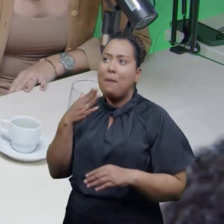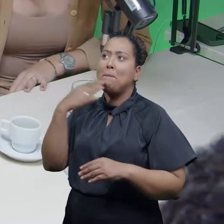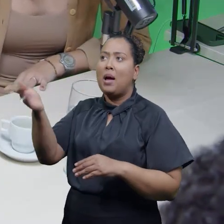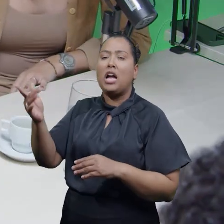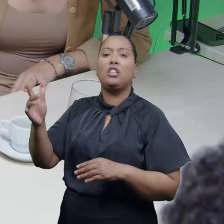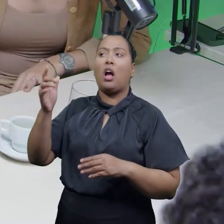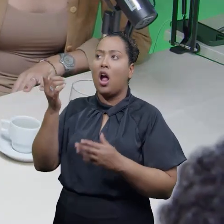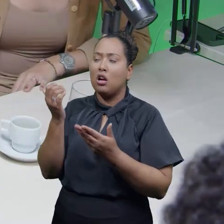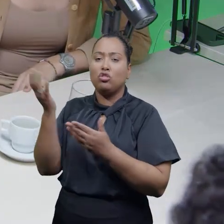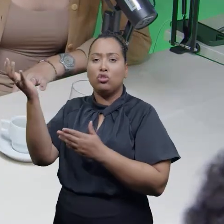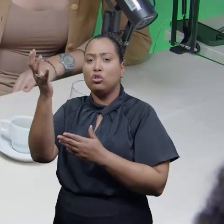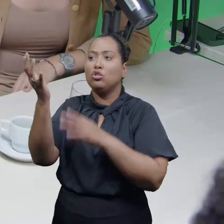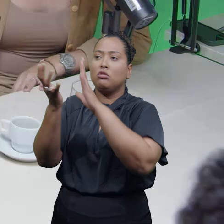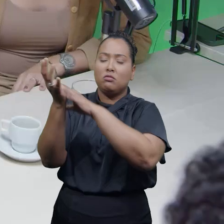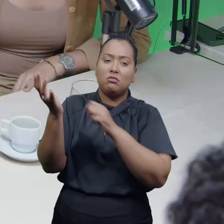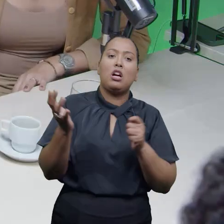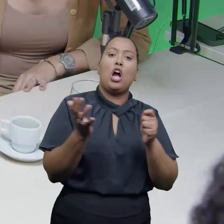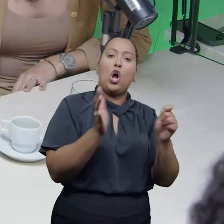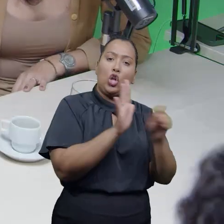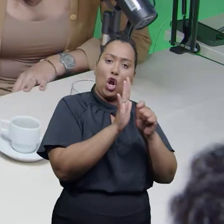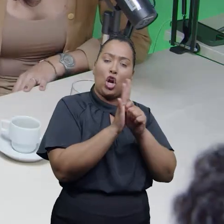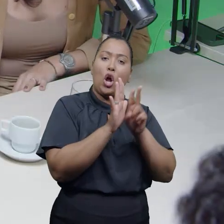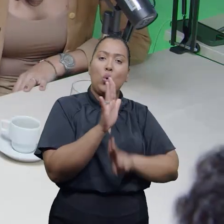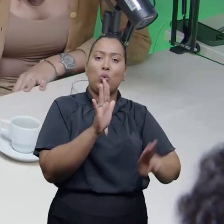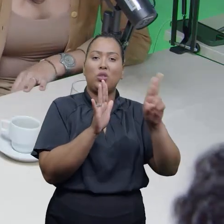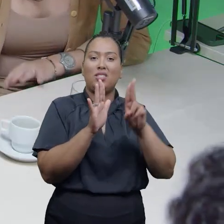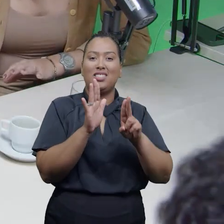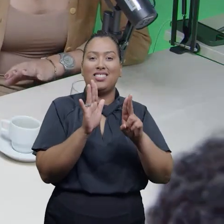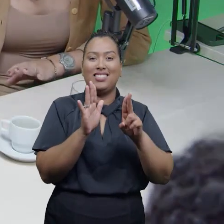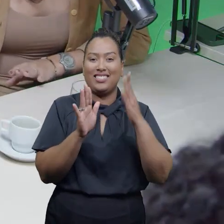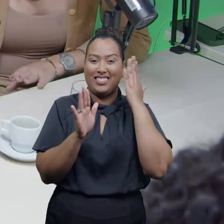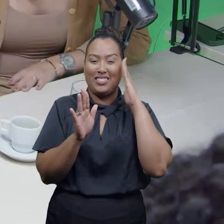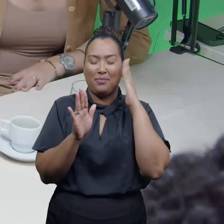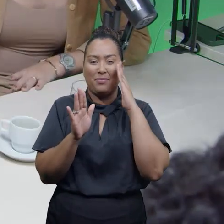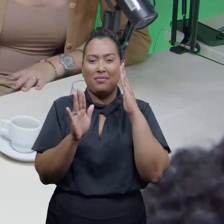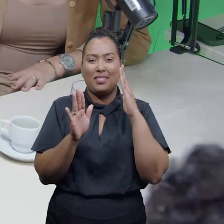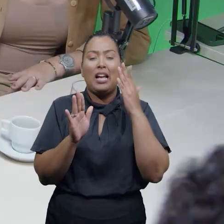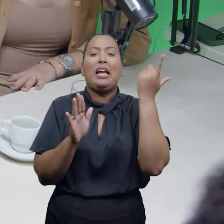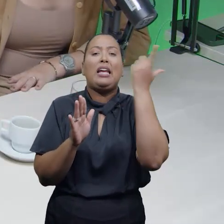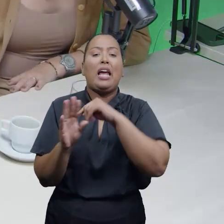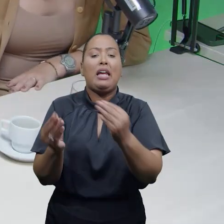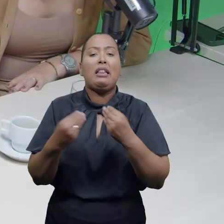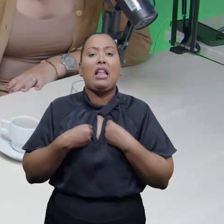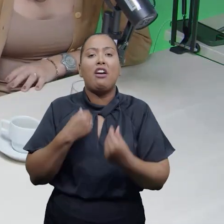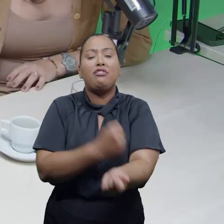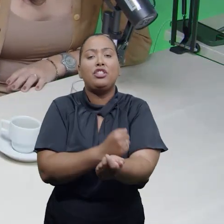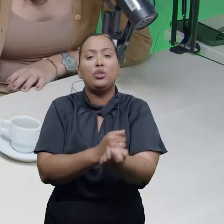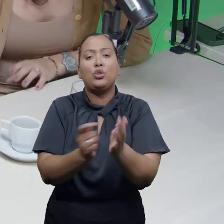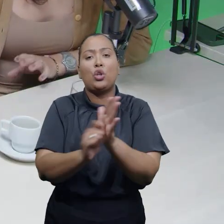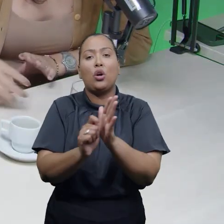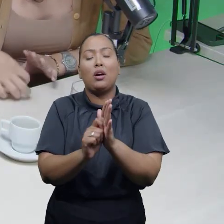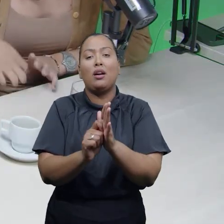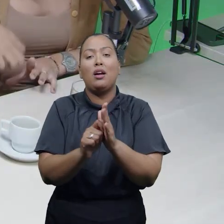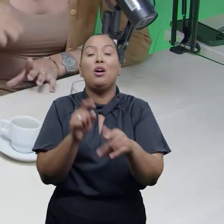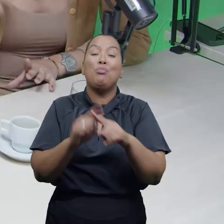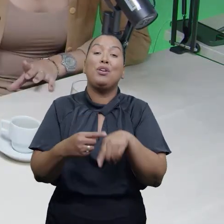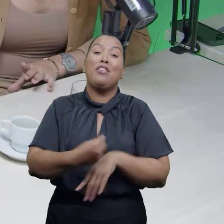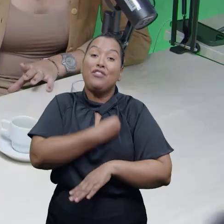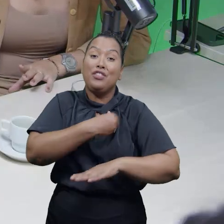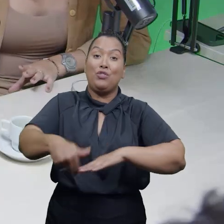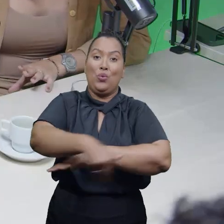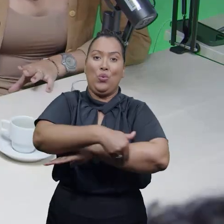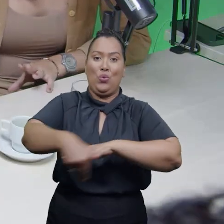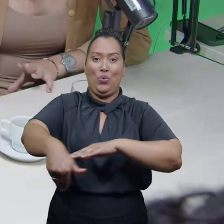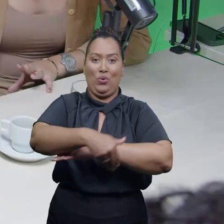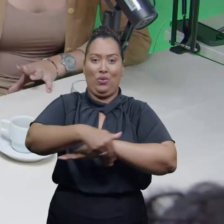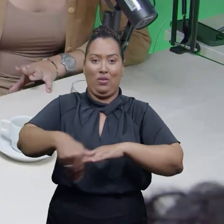é um problema de saúde pública decorrente da situação de rua. Então, mais uma vez, os problemas estão todos imbricados,